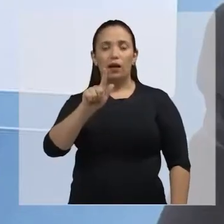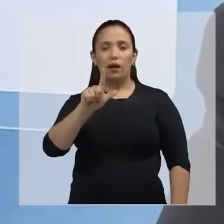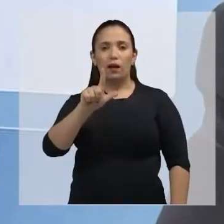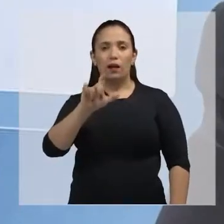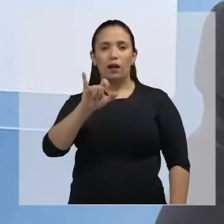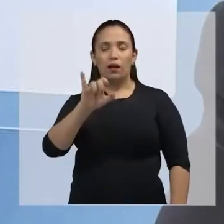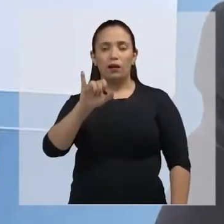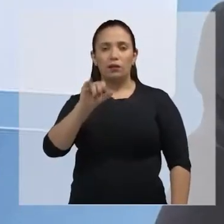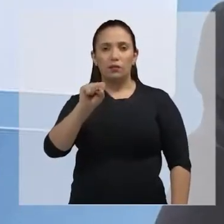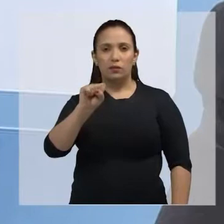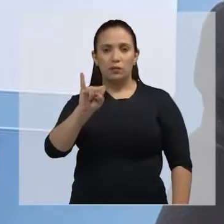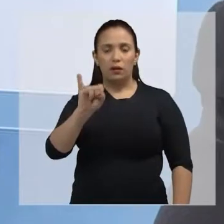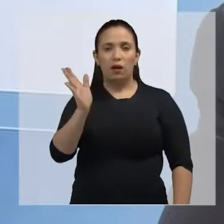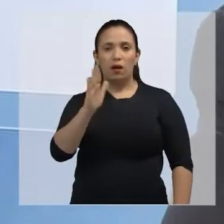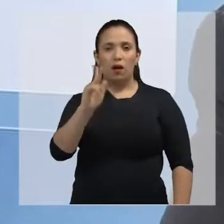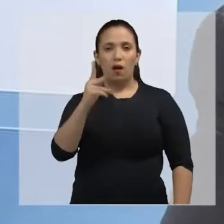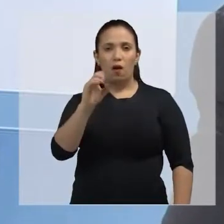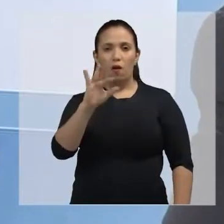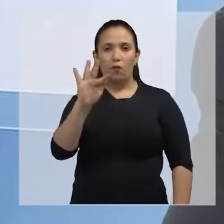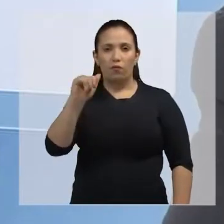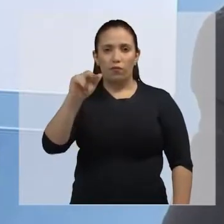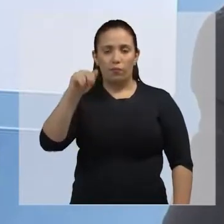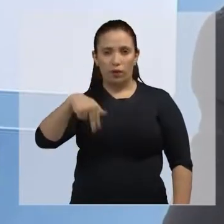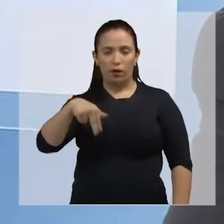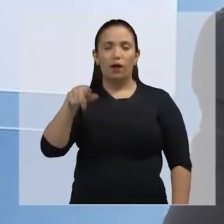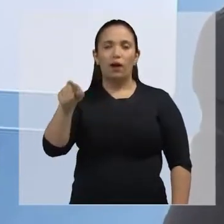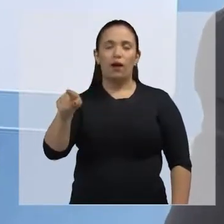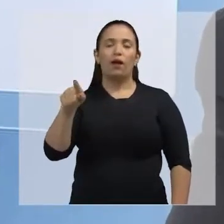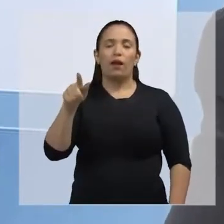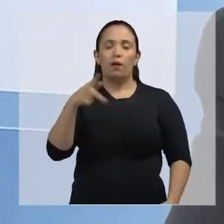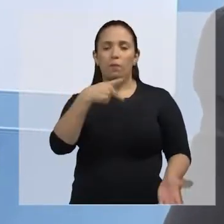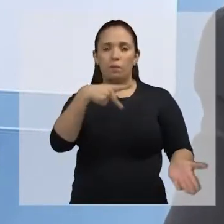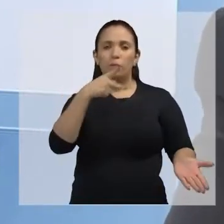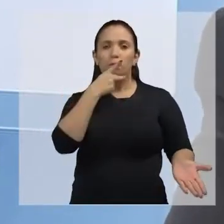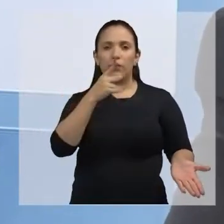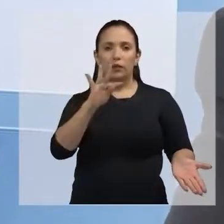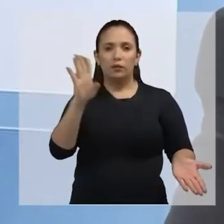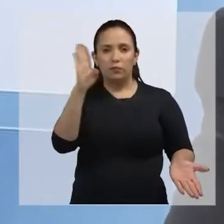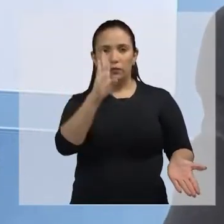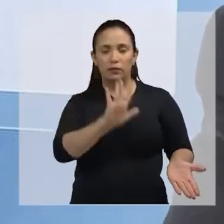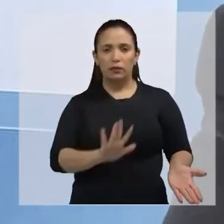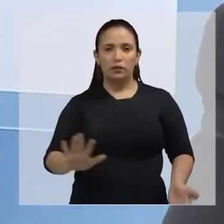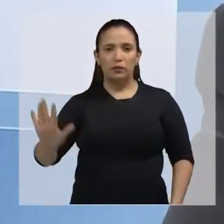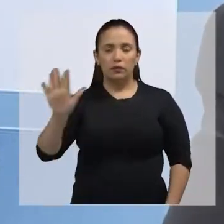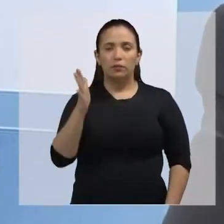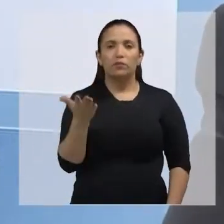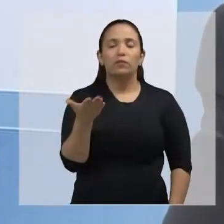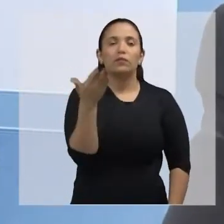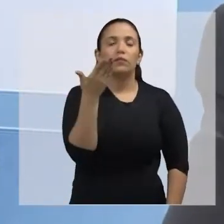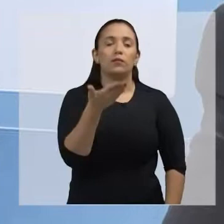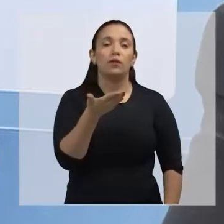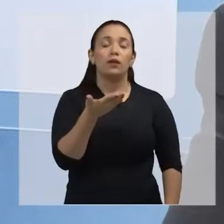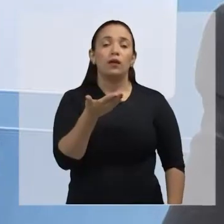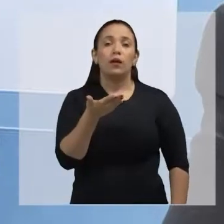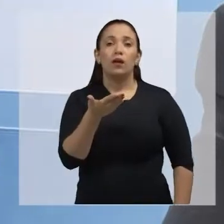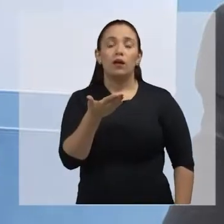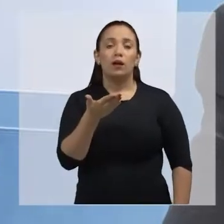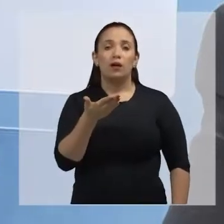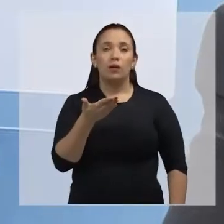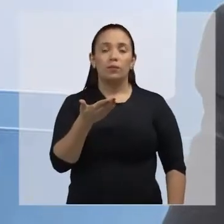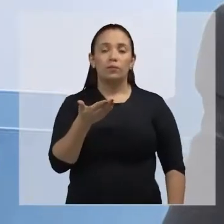Hoffmann. Falei isso até no nosso programa que a gente fez na TV, mas vou repetir aqui o que eu falei. No